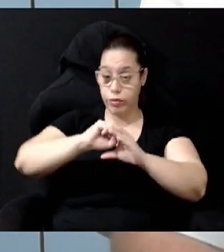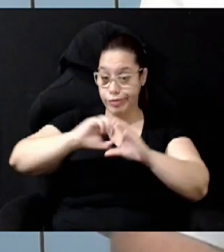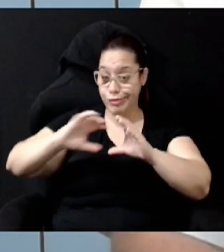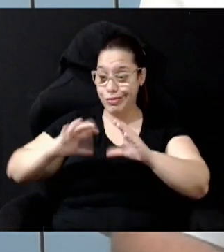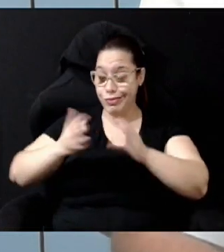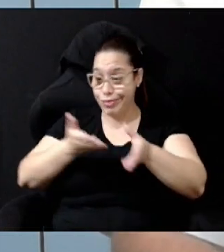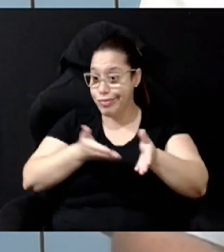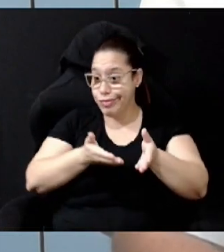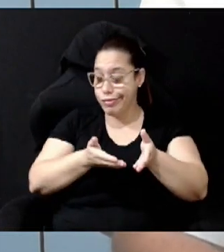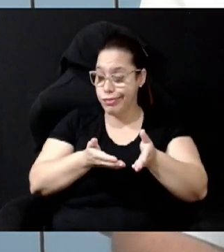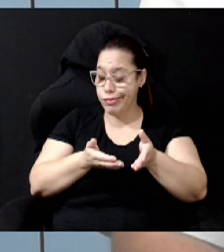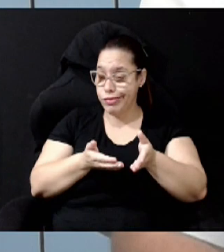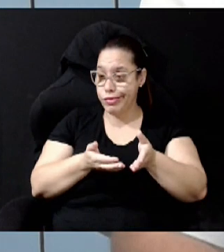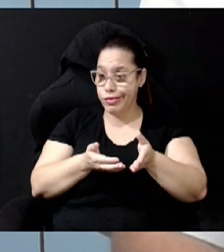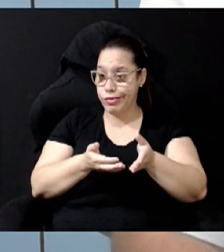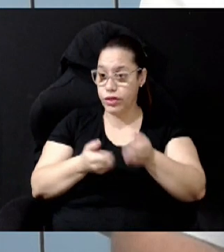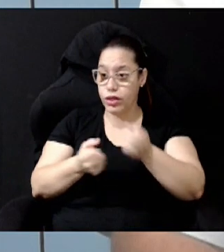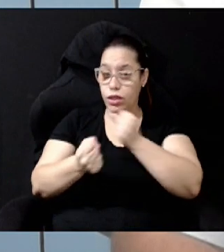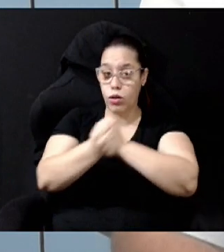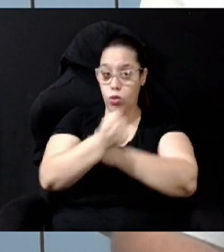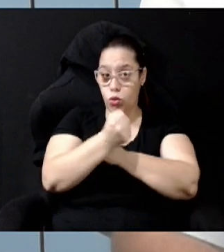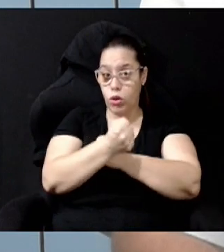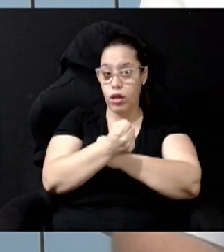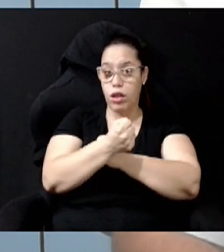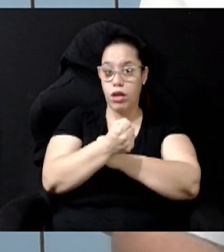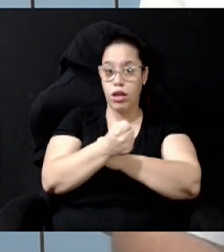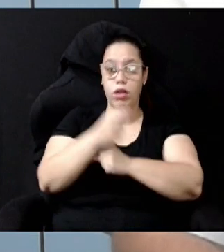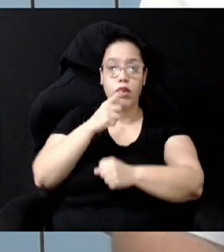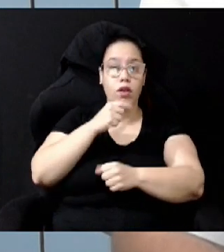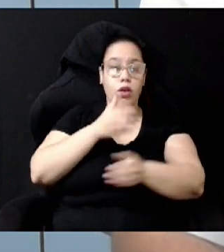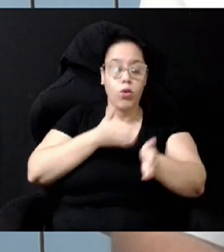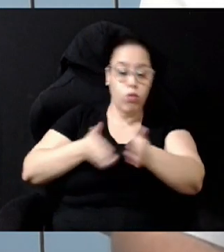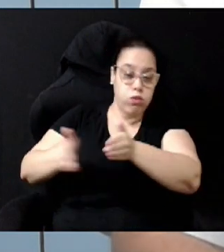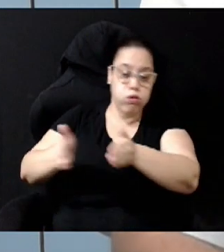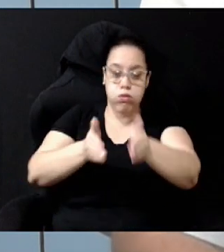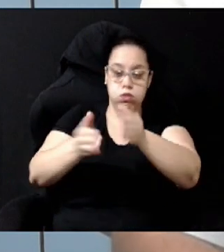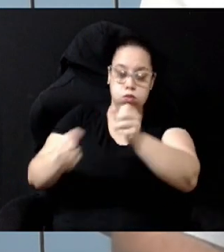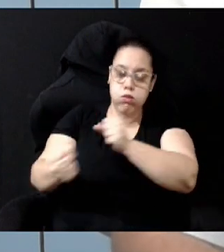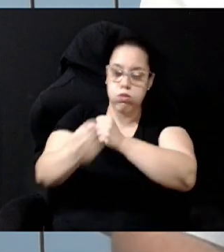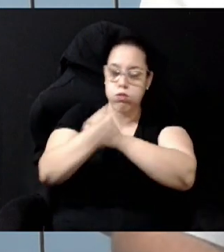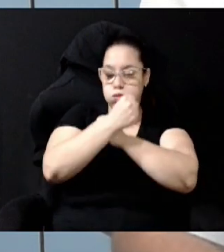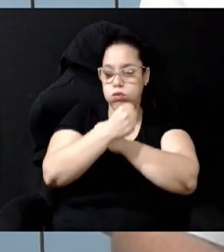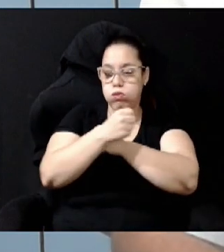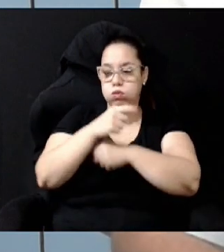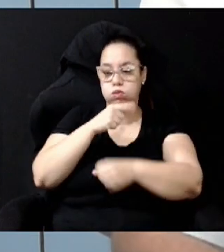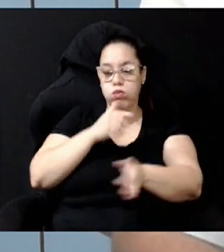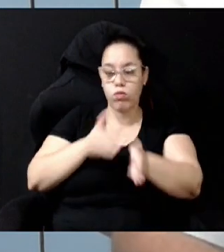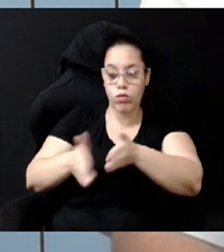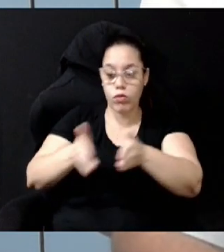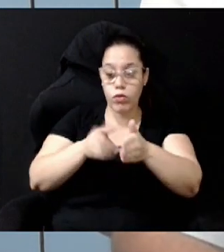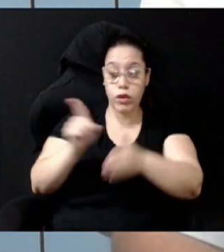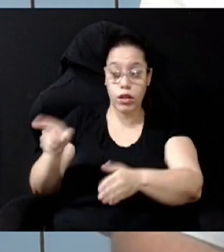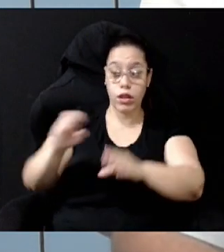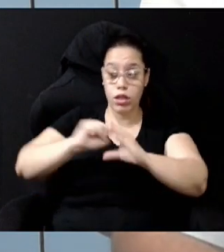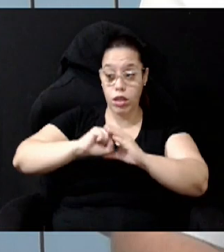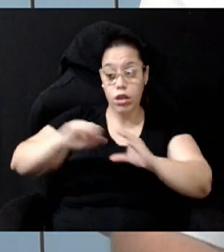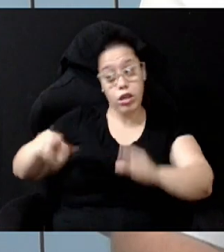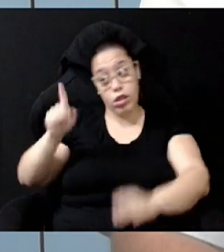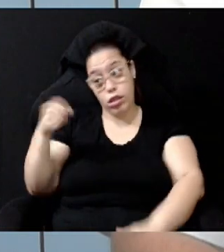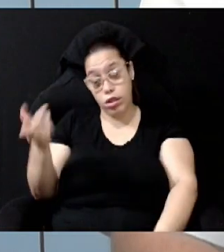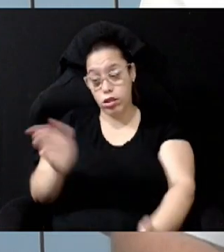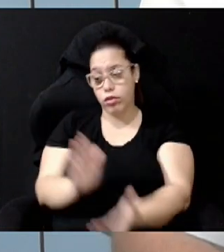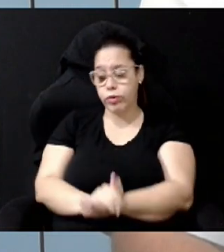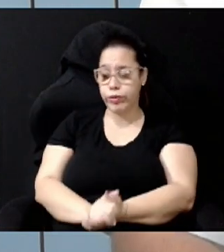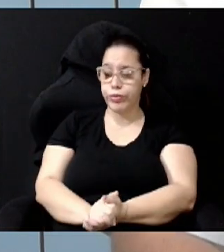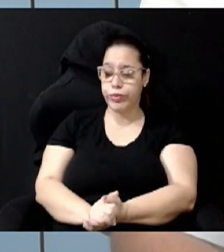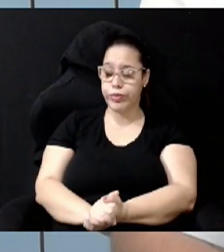de guarda de água, de proteção de recursos hídricos. E lá a característica é essa. Quando, ao